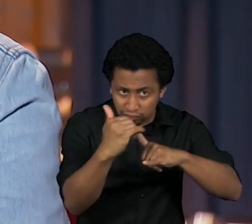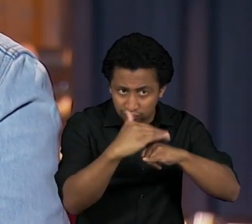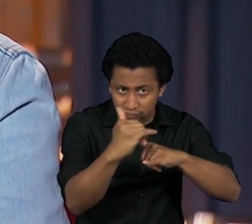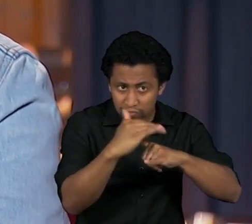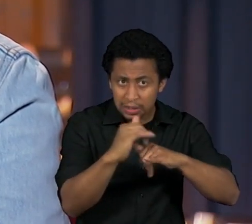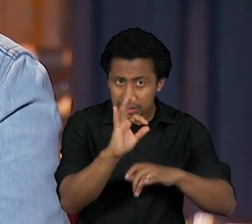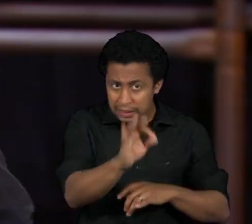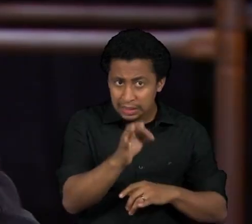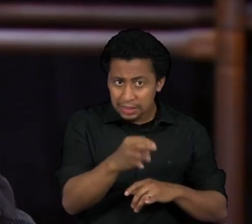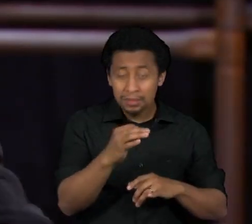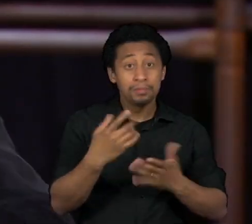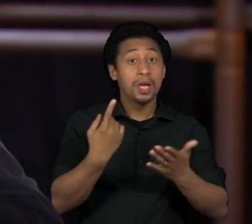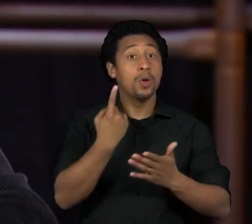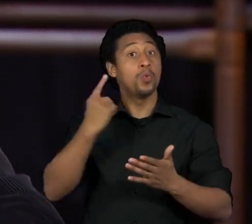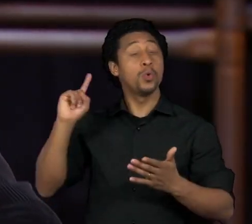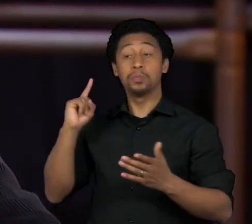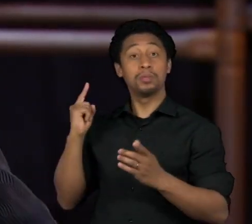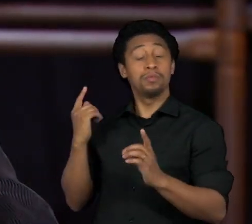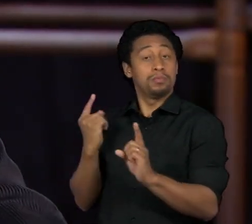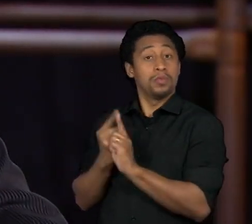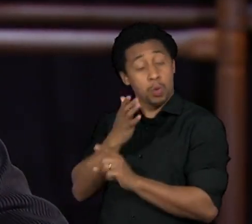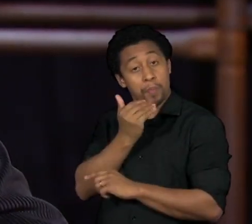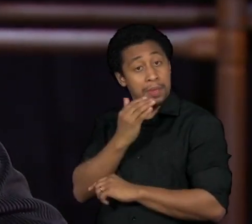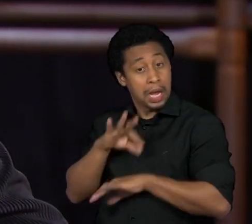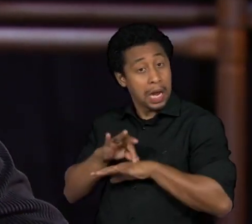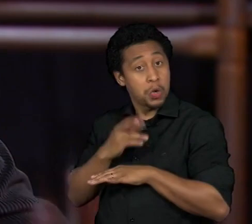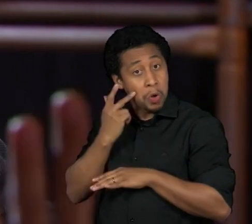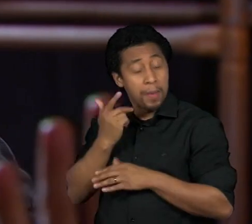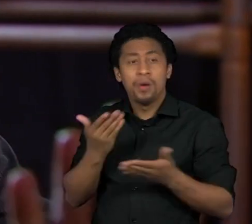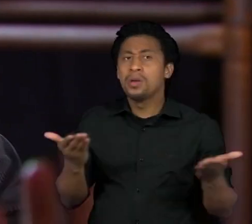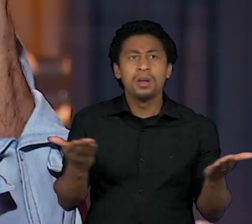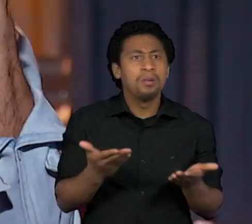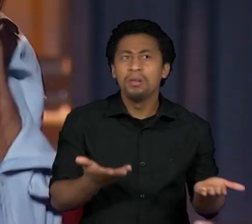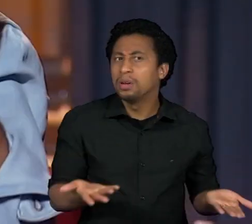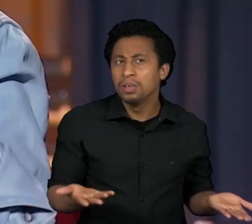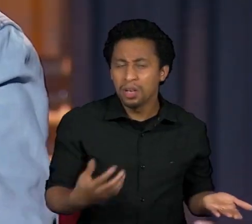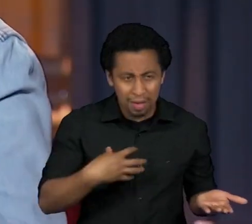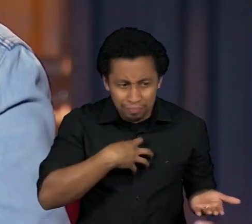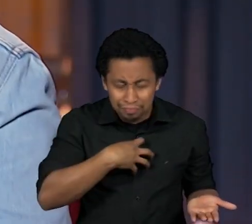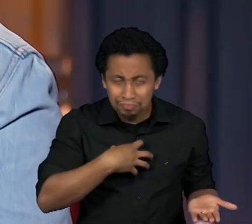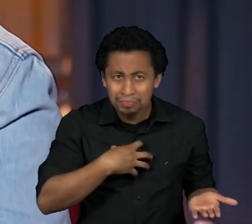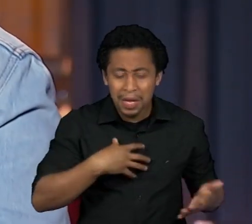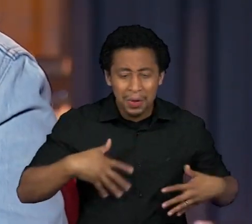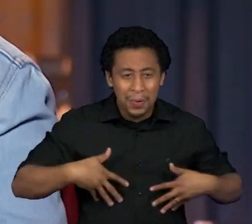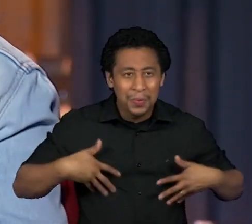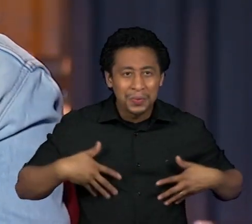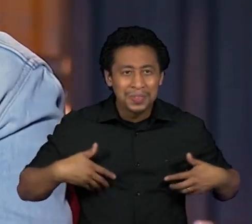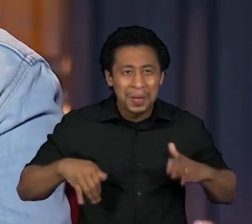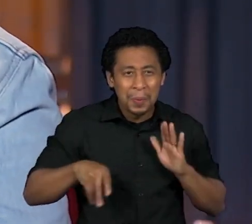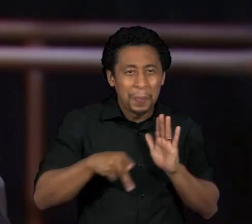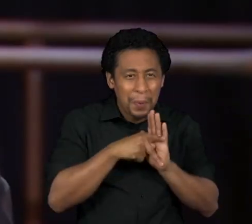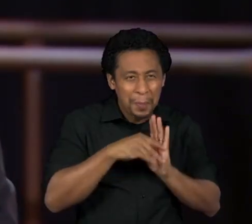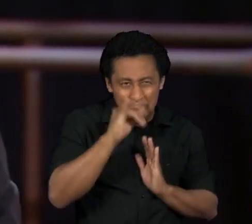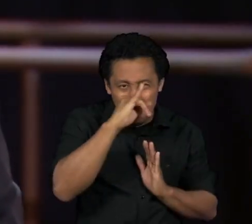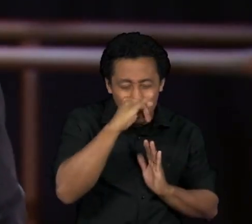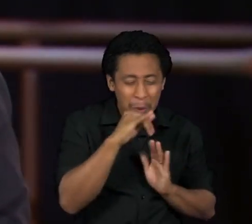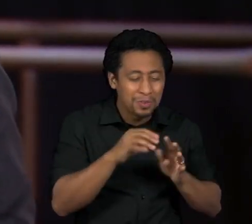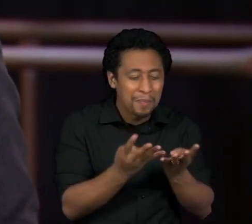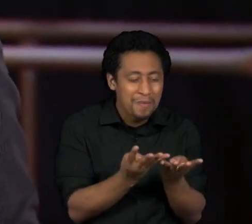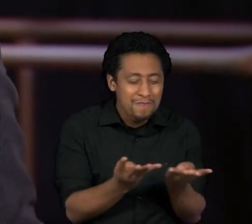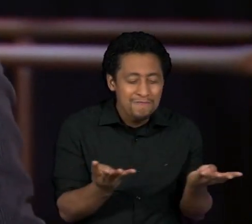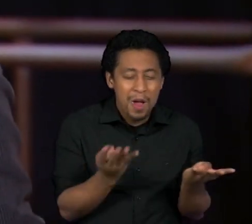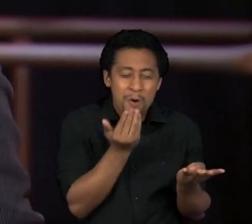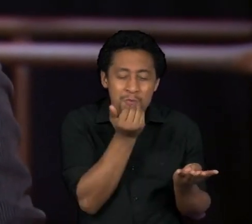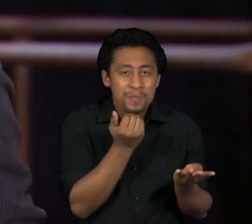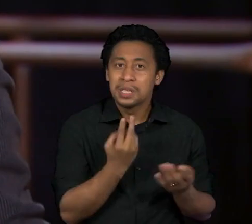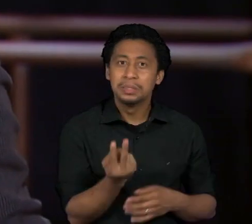encontrou? Sim. E eu não vou poder comer mais a minha costelinha de porco? Não, você pode. Com você? Não, eu não vou. Não vai, é